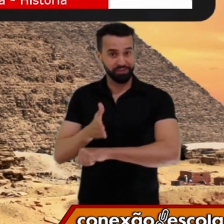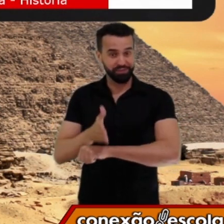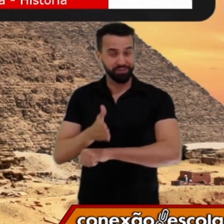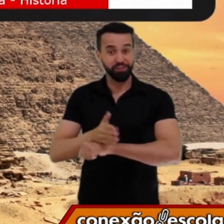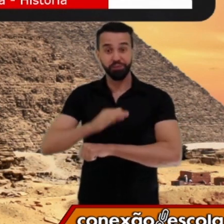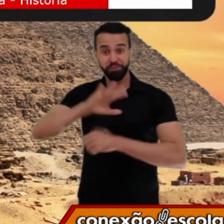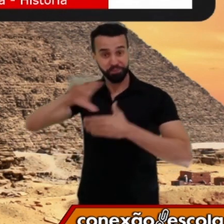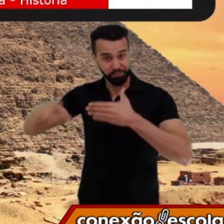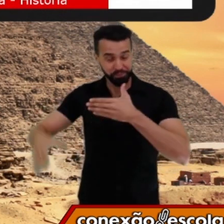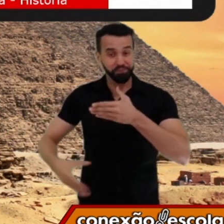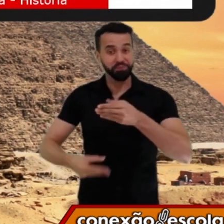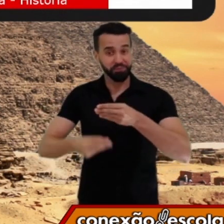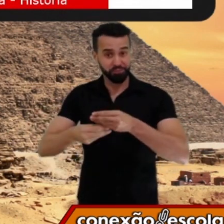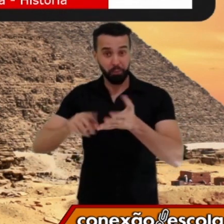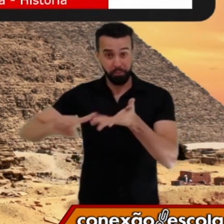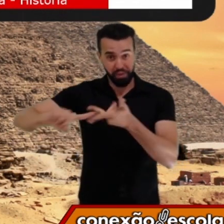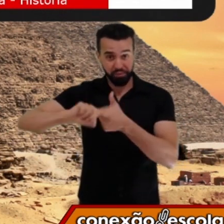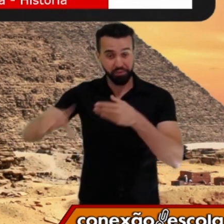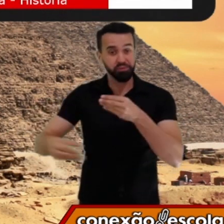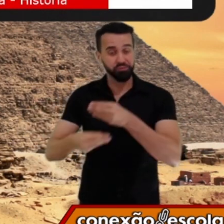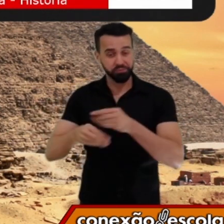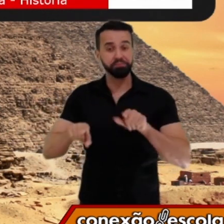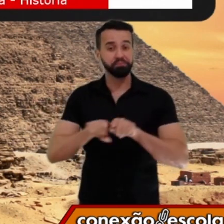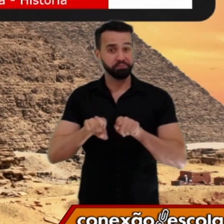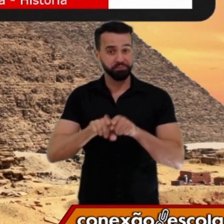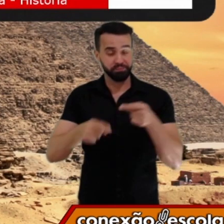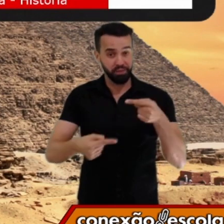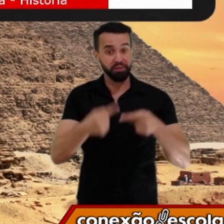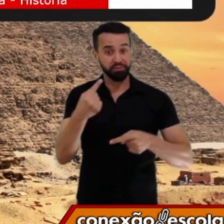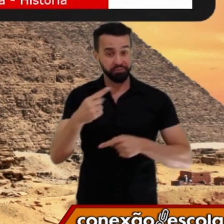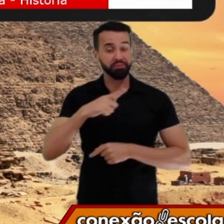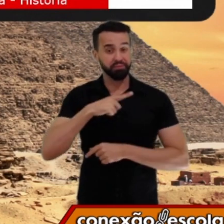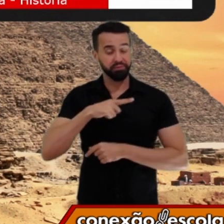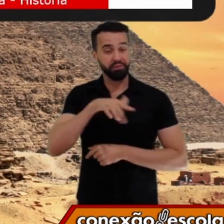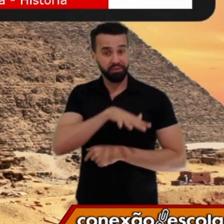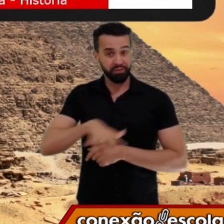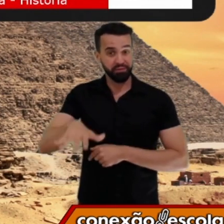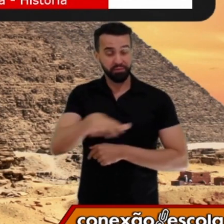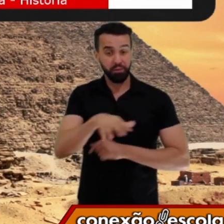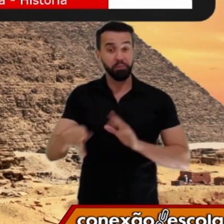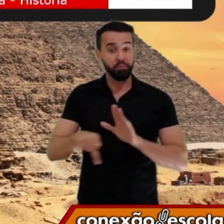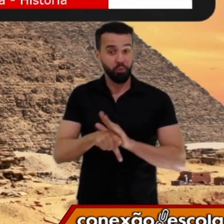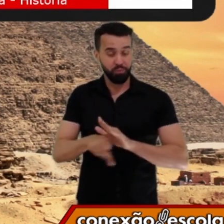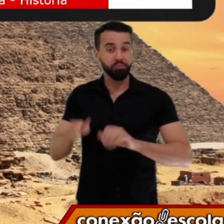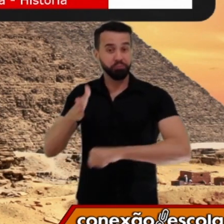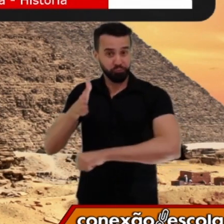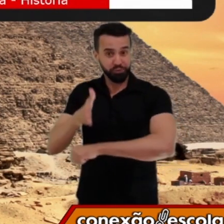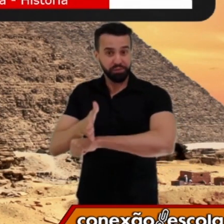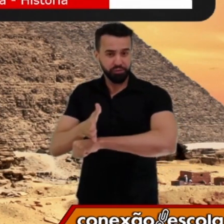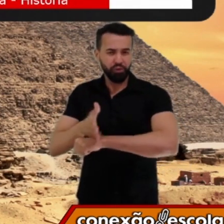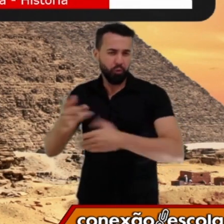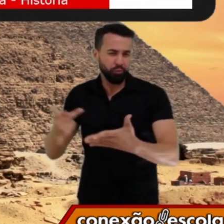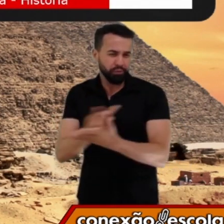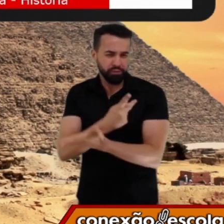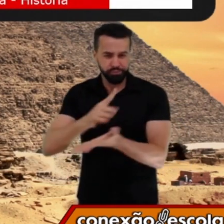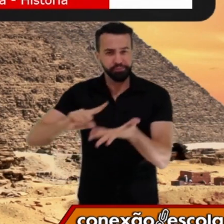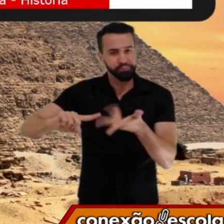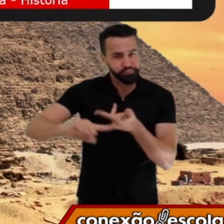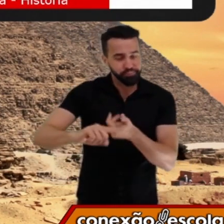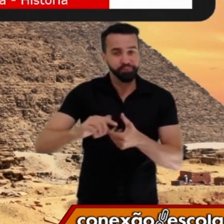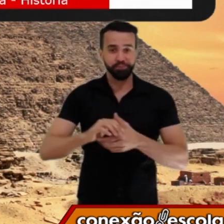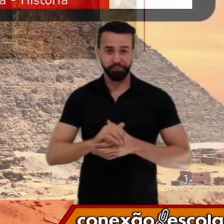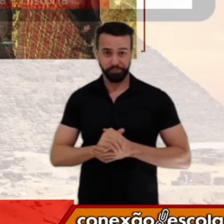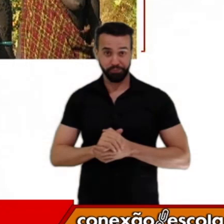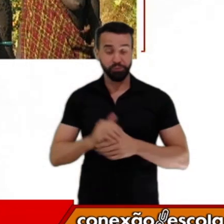suas implicações e as contradições existentes geradas também pela própria modernidade. Solicito que